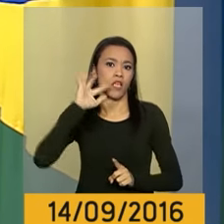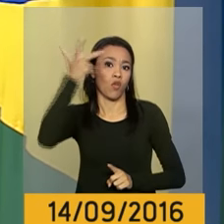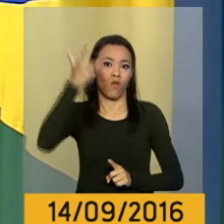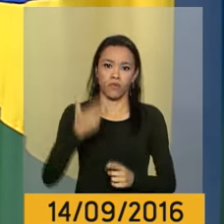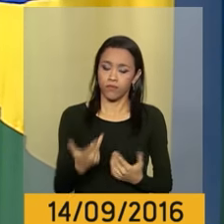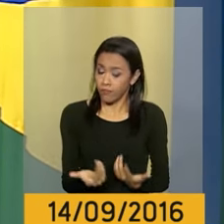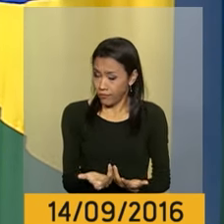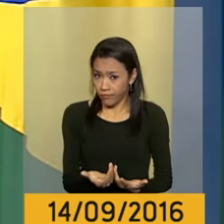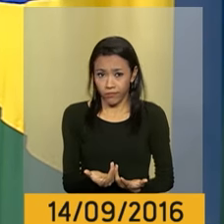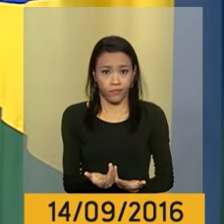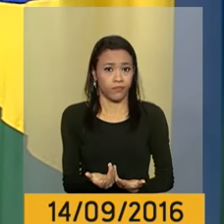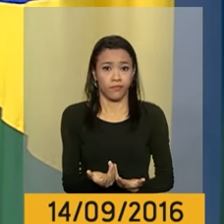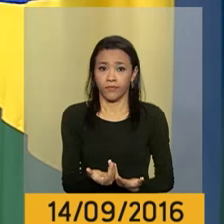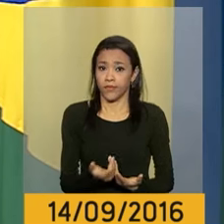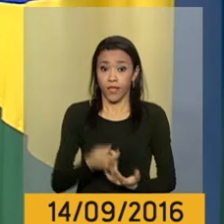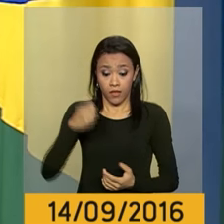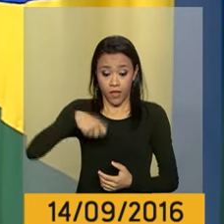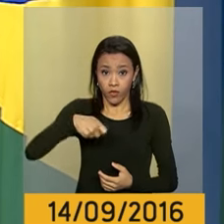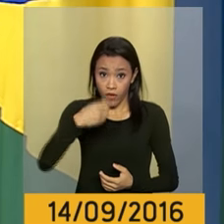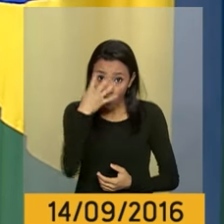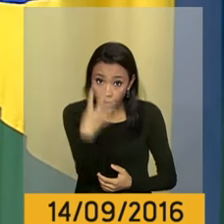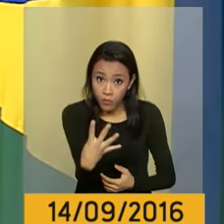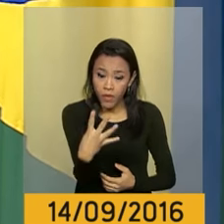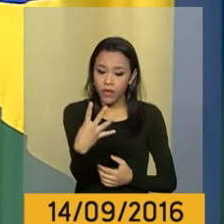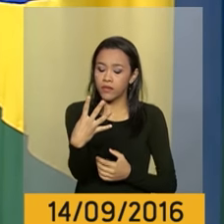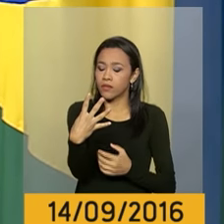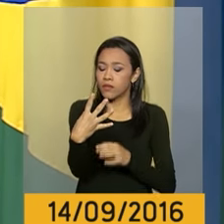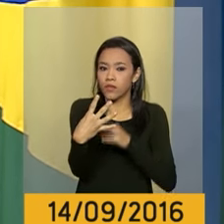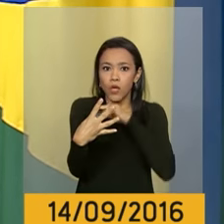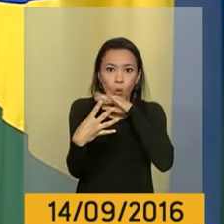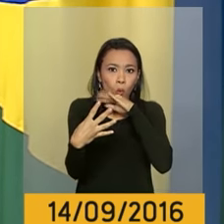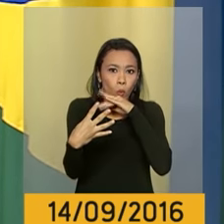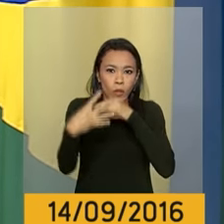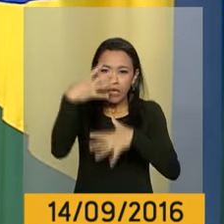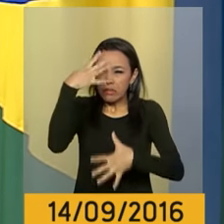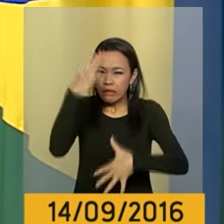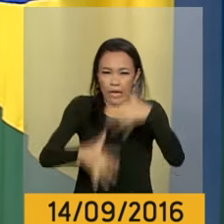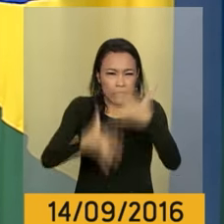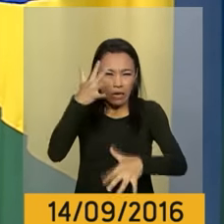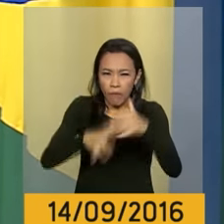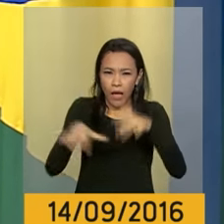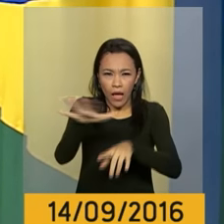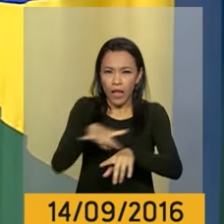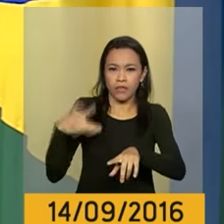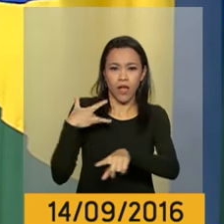consegue resolver em 4 meses muitos males e malefícios à saúde